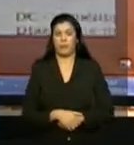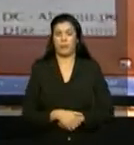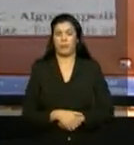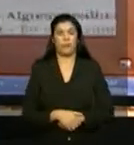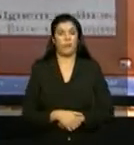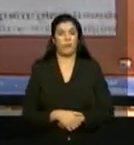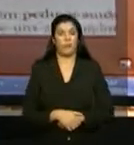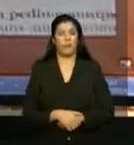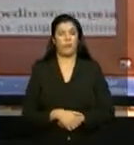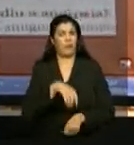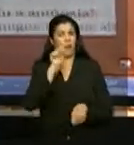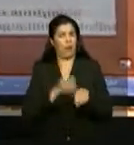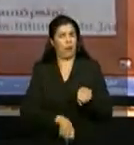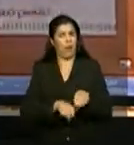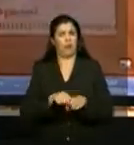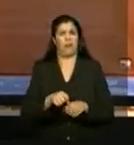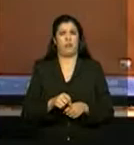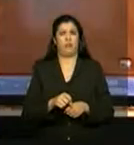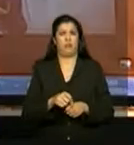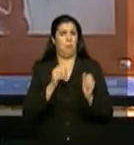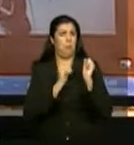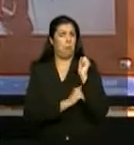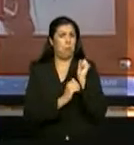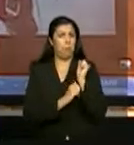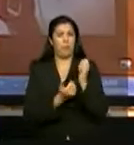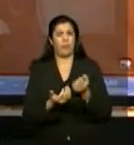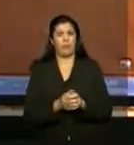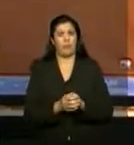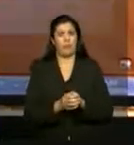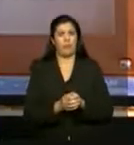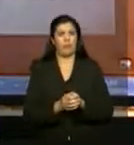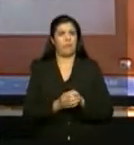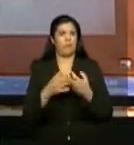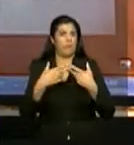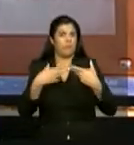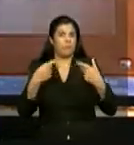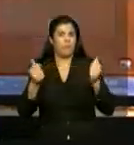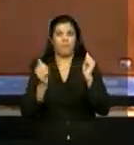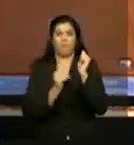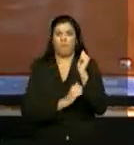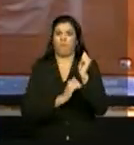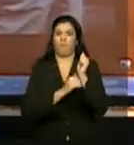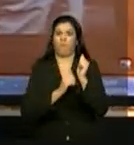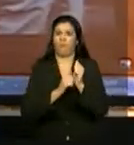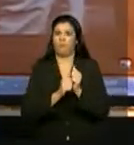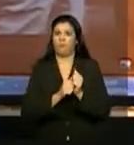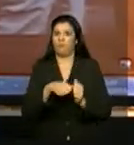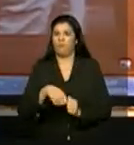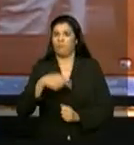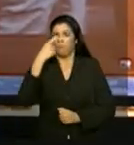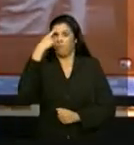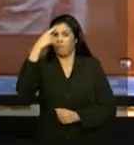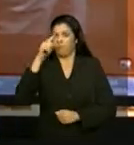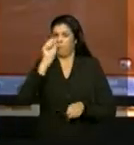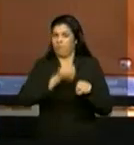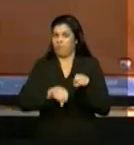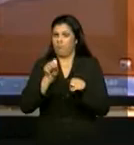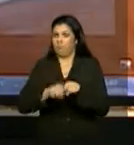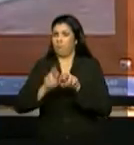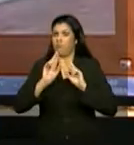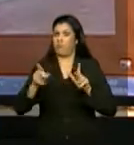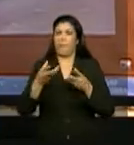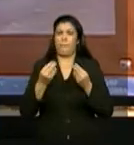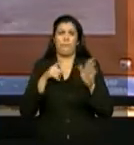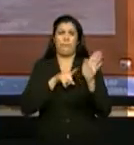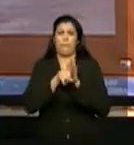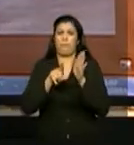assassinato mistério segredos conspiração são muitas perguntas